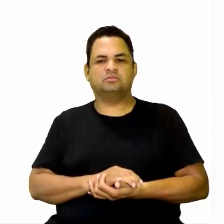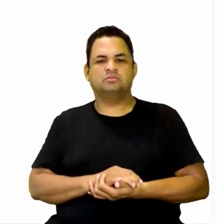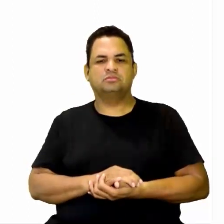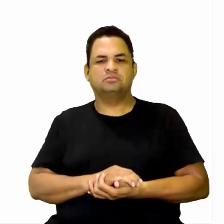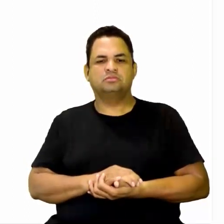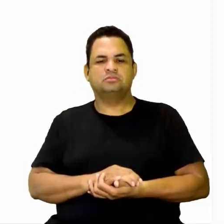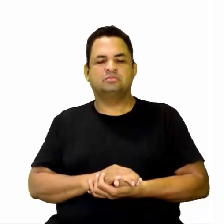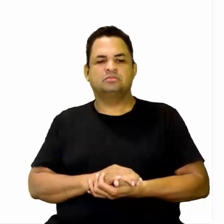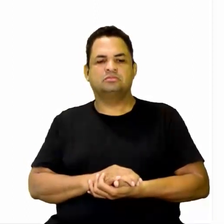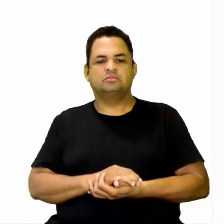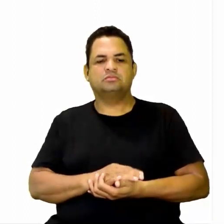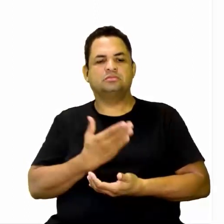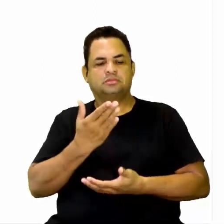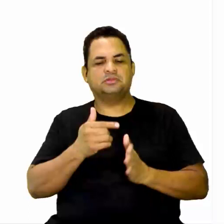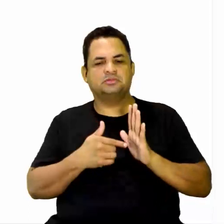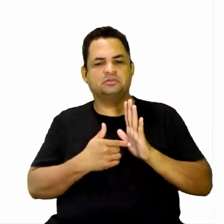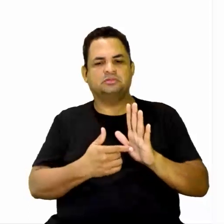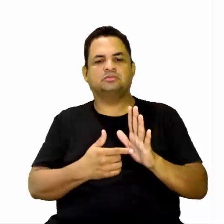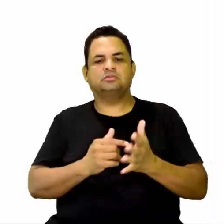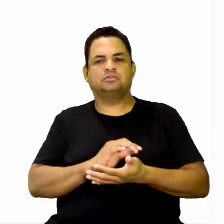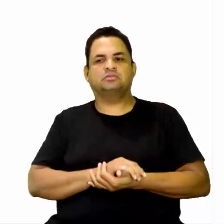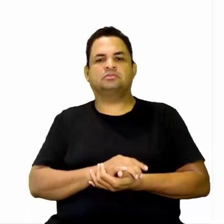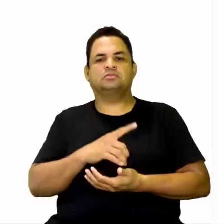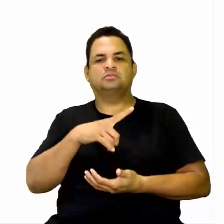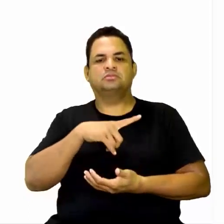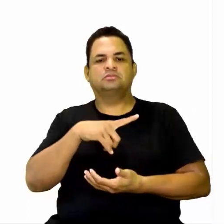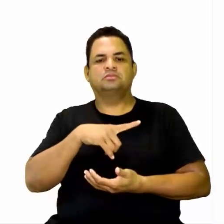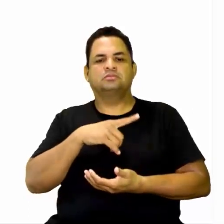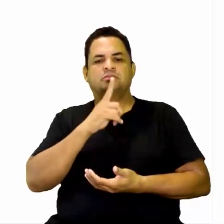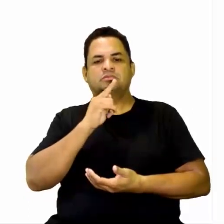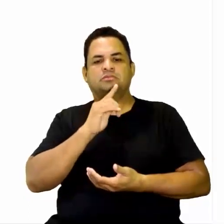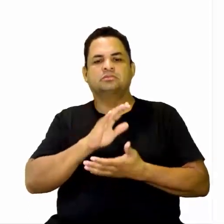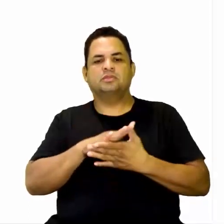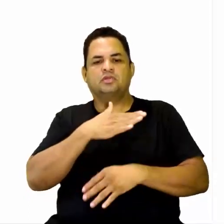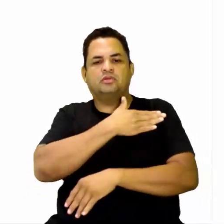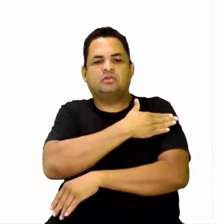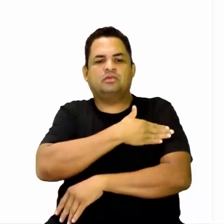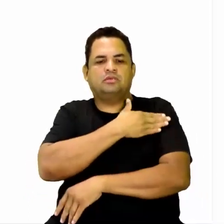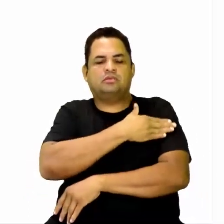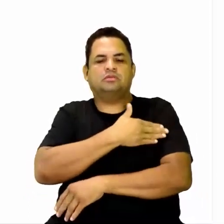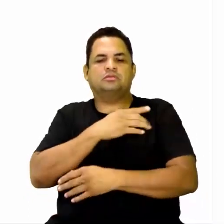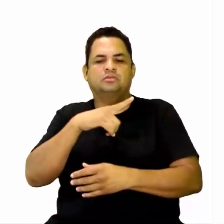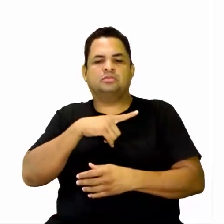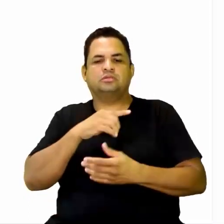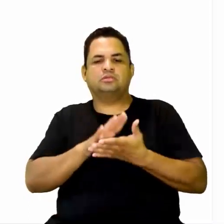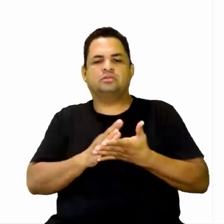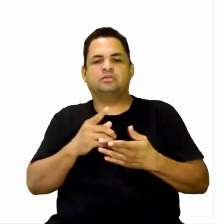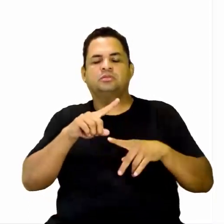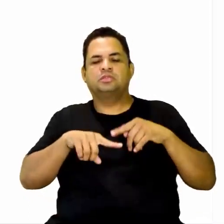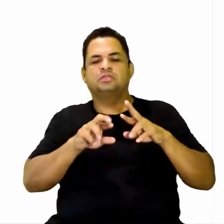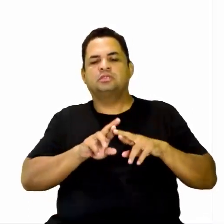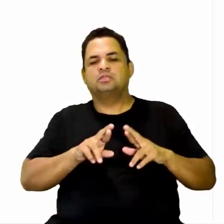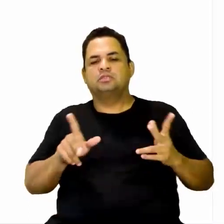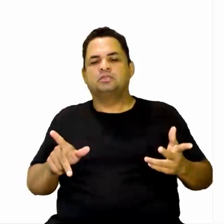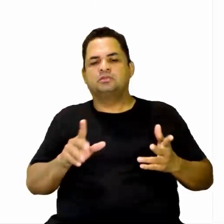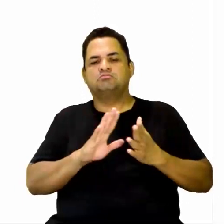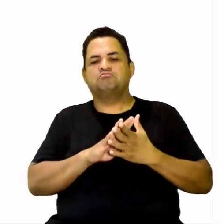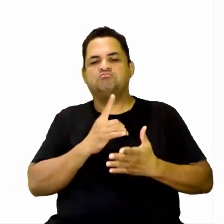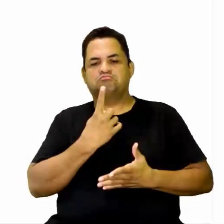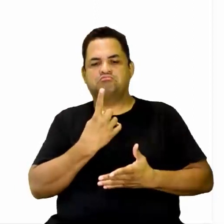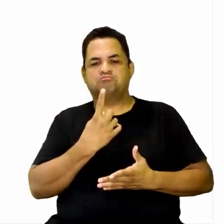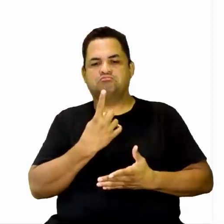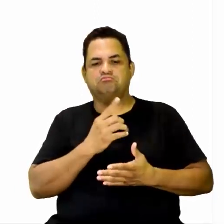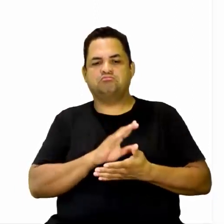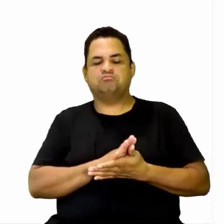E, conforme eu mostrei para vocês, aqui água e álcool são dois componentes diferentes, porém apresentando